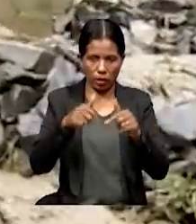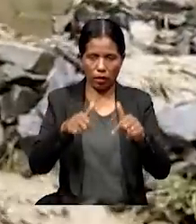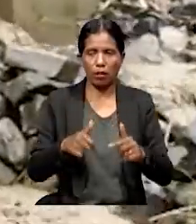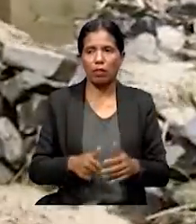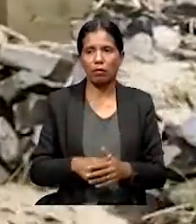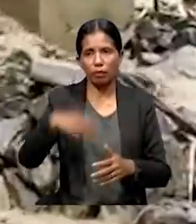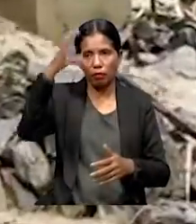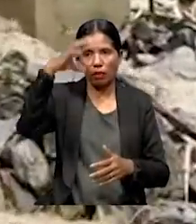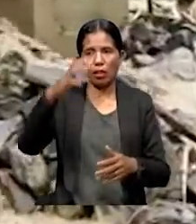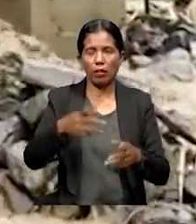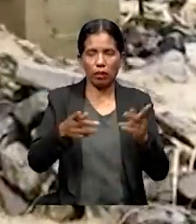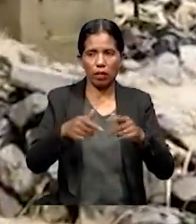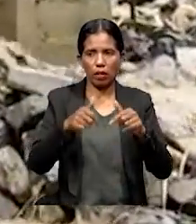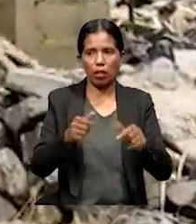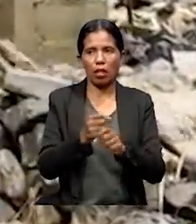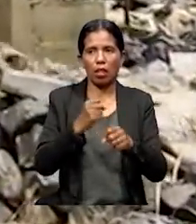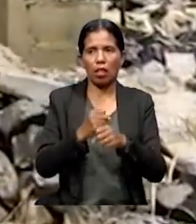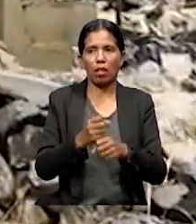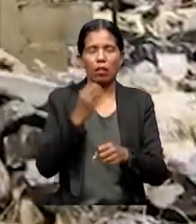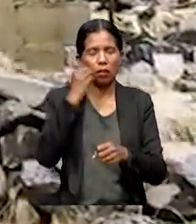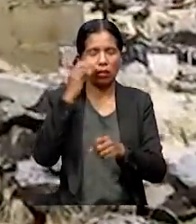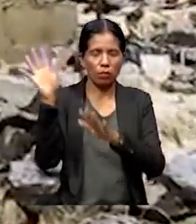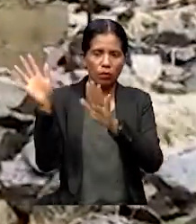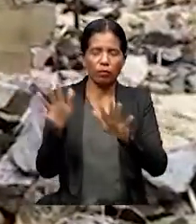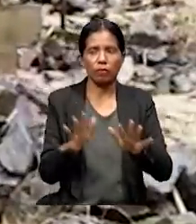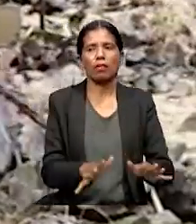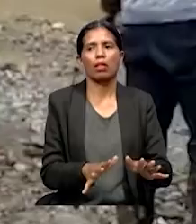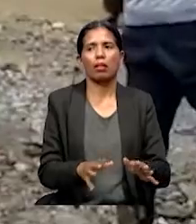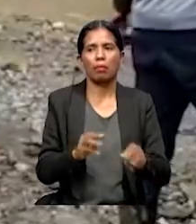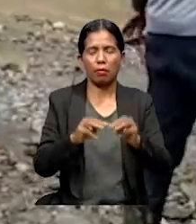Udang bot iha area sirene provoka rai halai kuaje metro Libanon